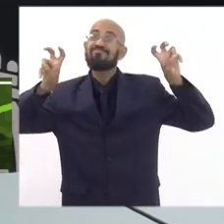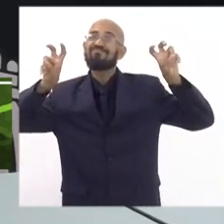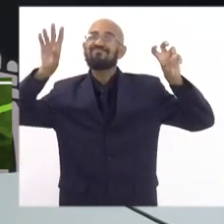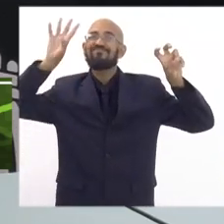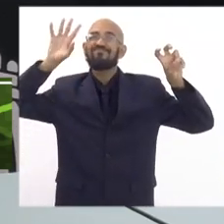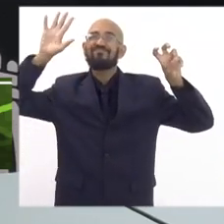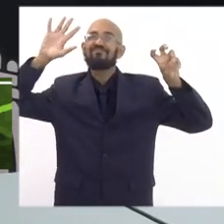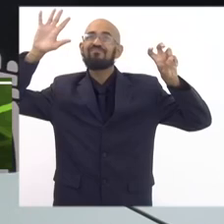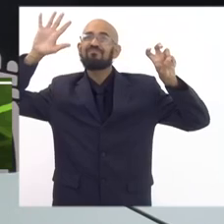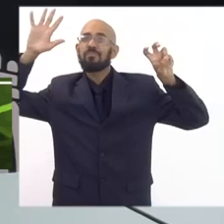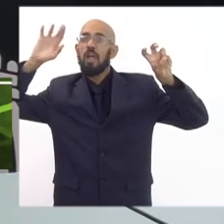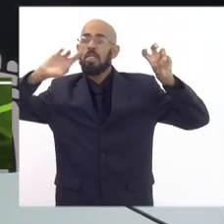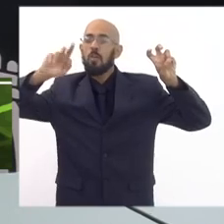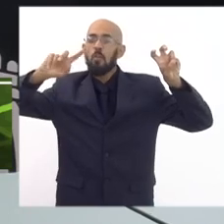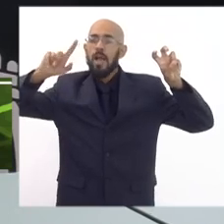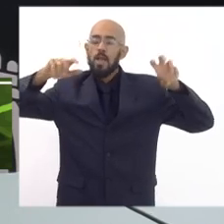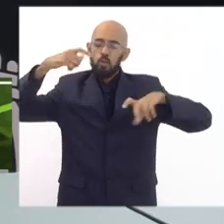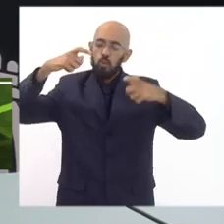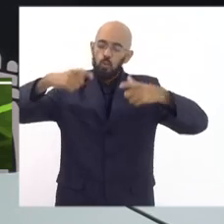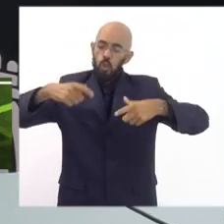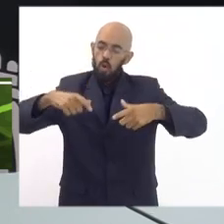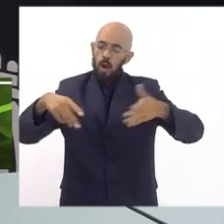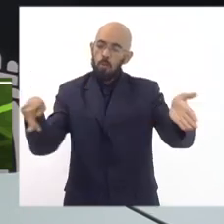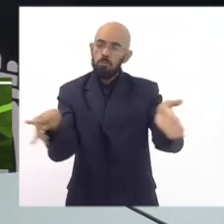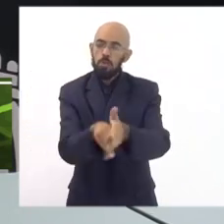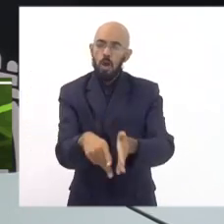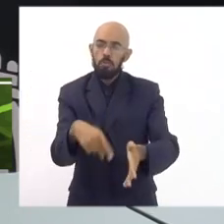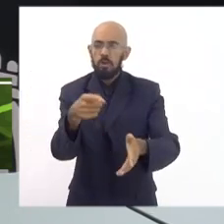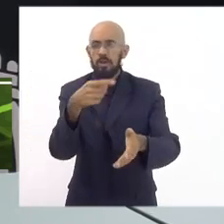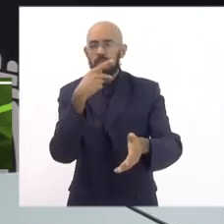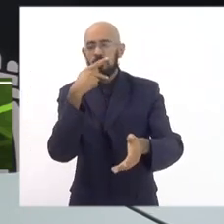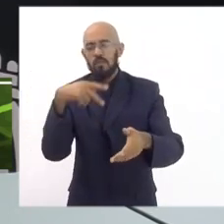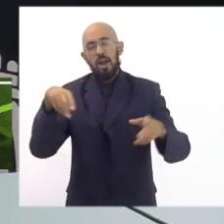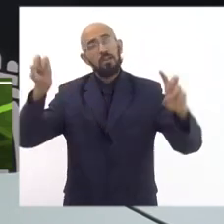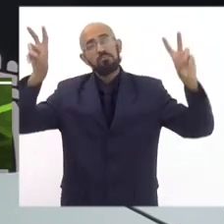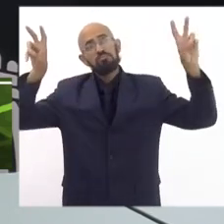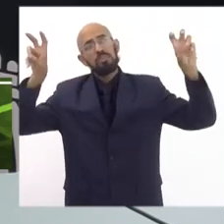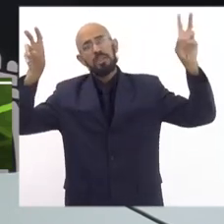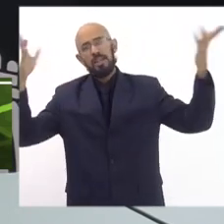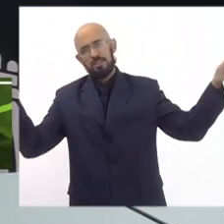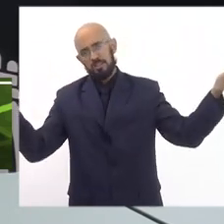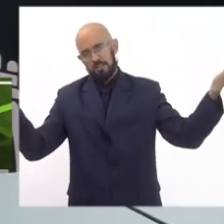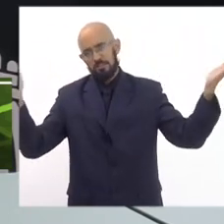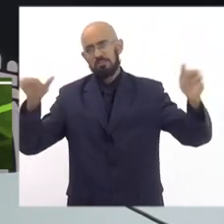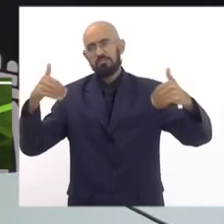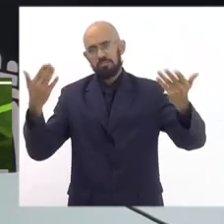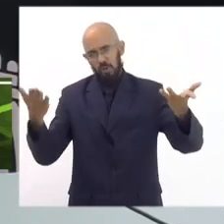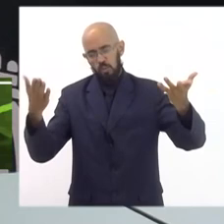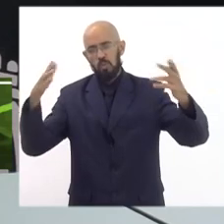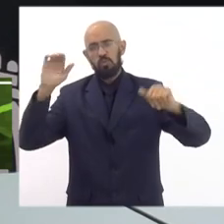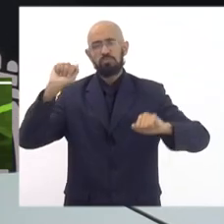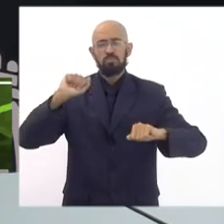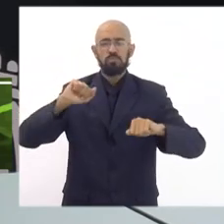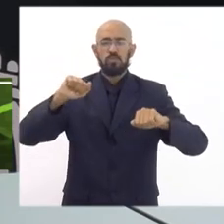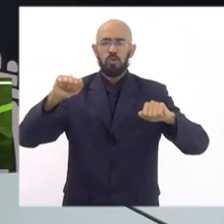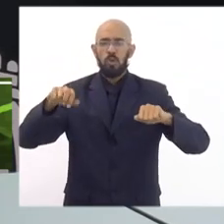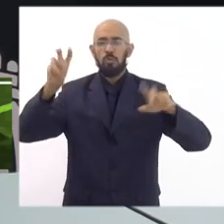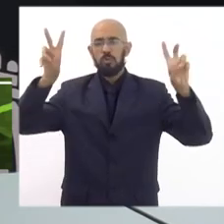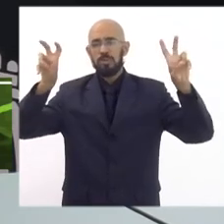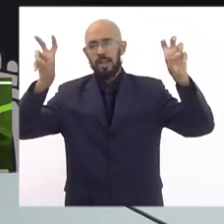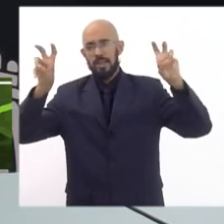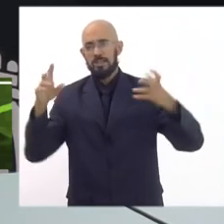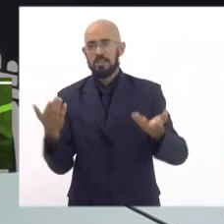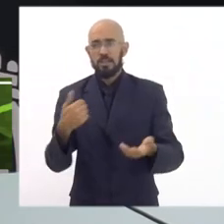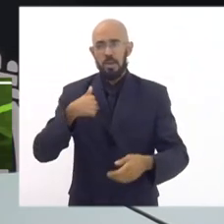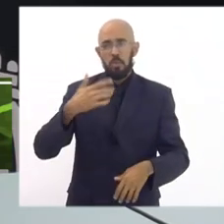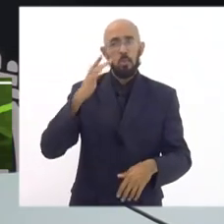de um logradouro ou de um parque específico. Ele trata de uma tese. E como tese em si,